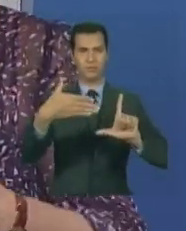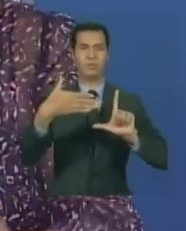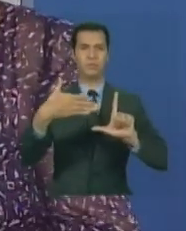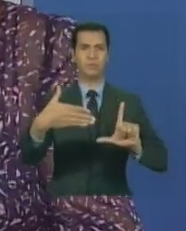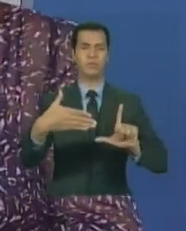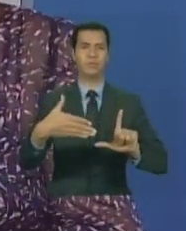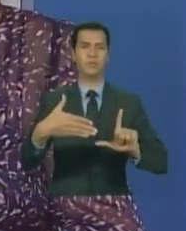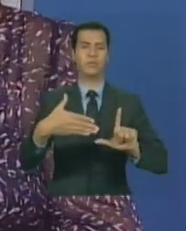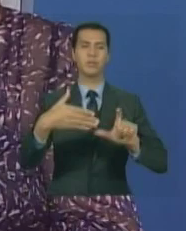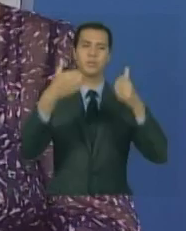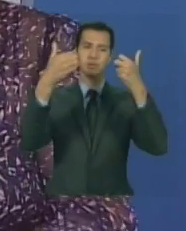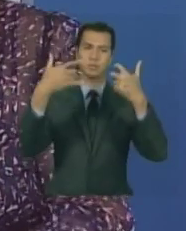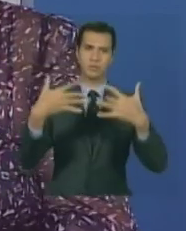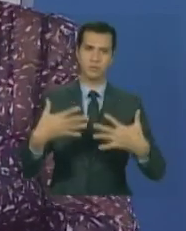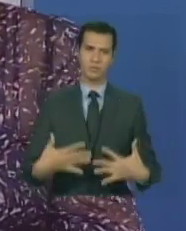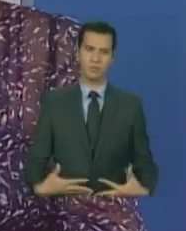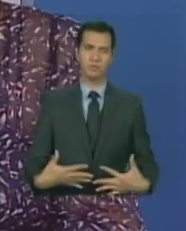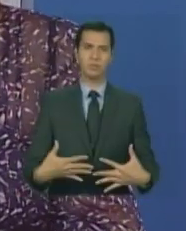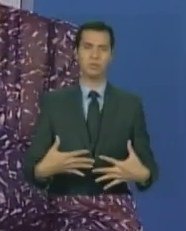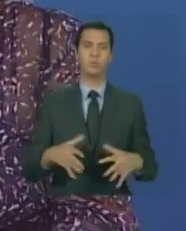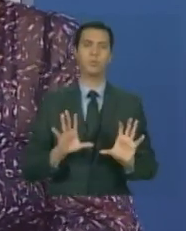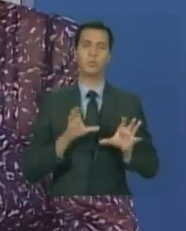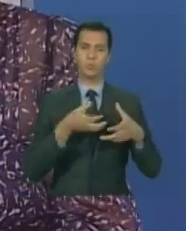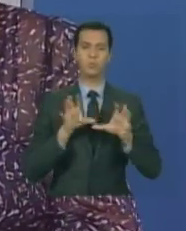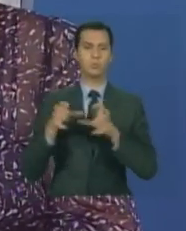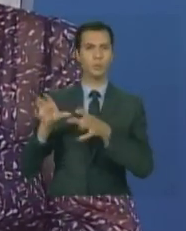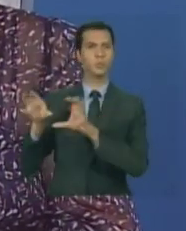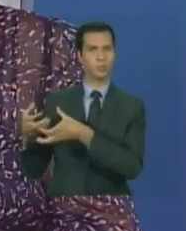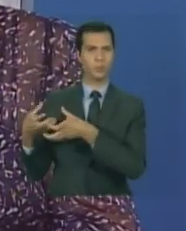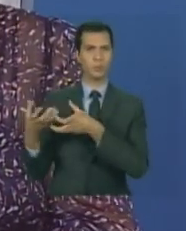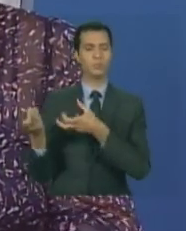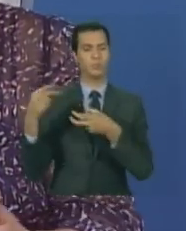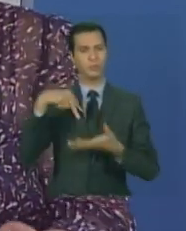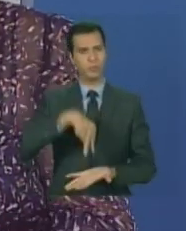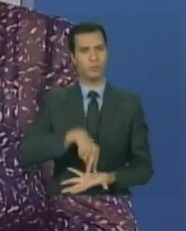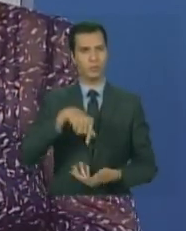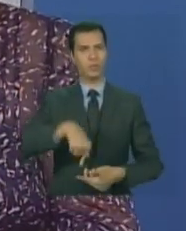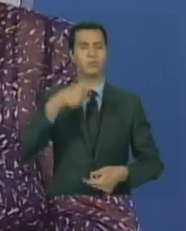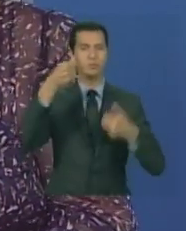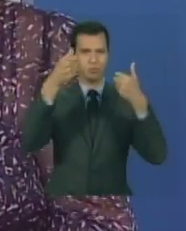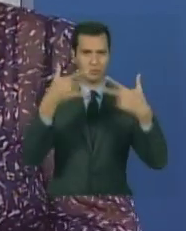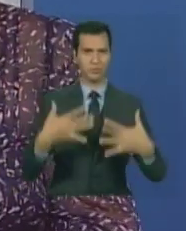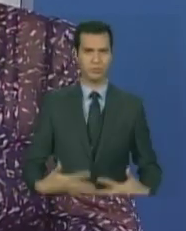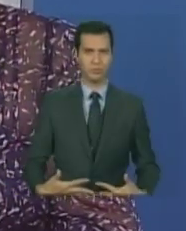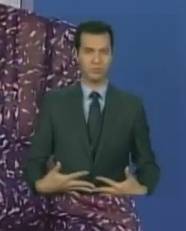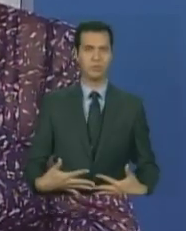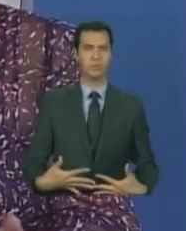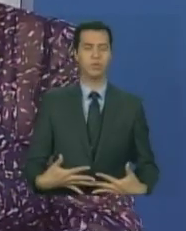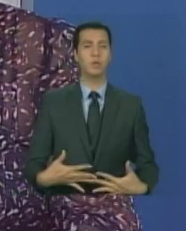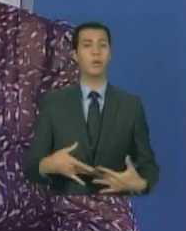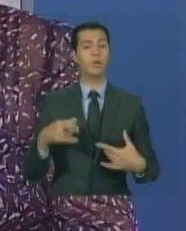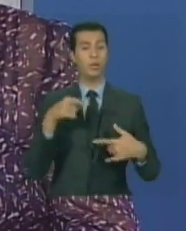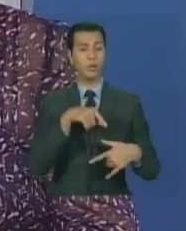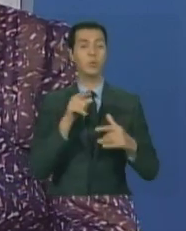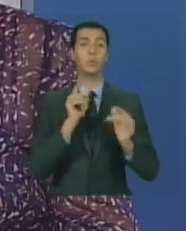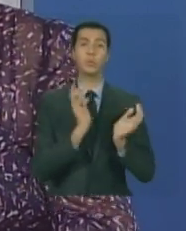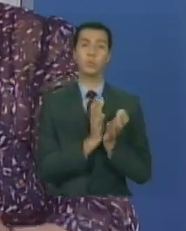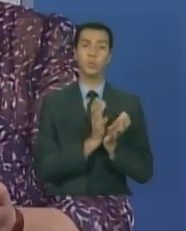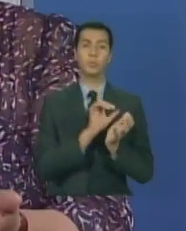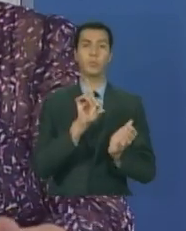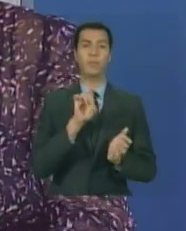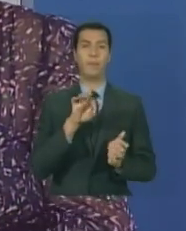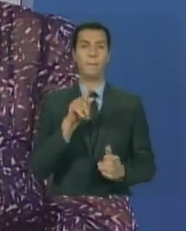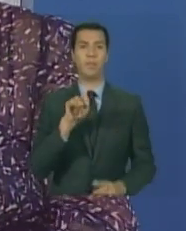né, pelas equipes do Departamento de Proteção Social Básica, que são as equipes responsáveis por essa